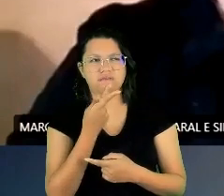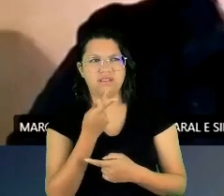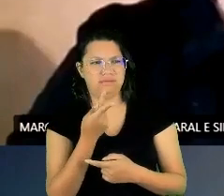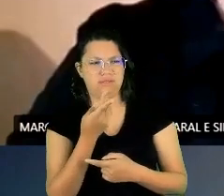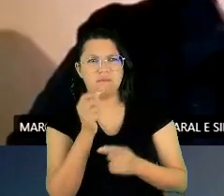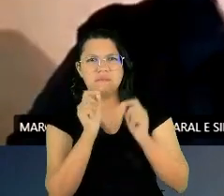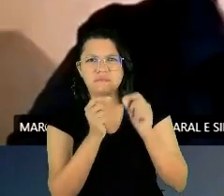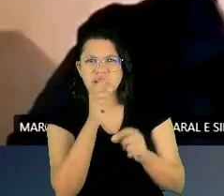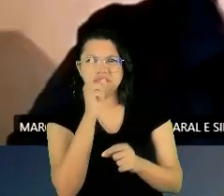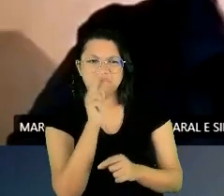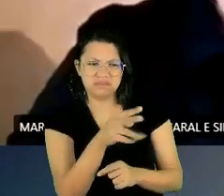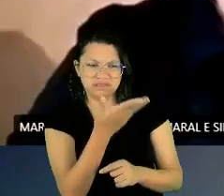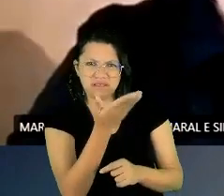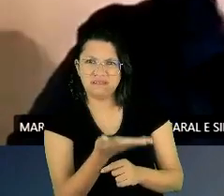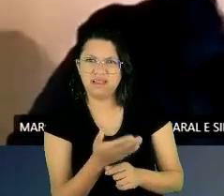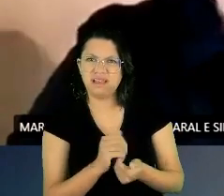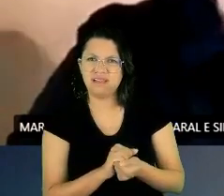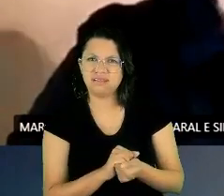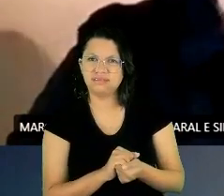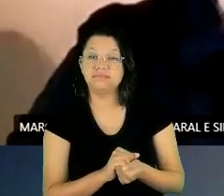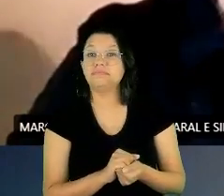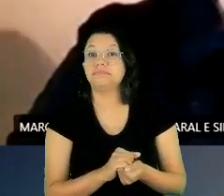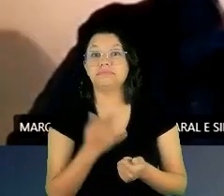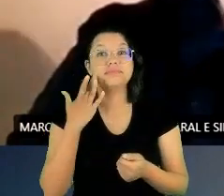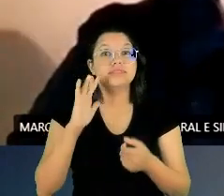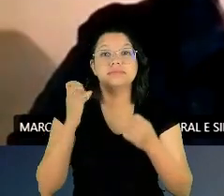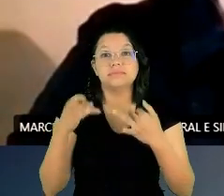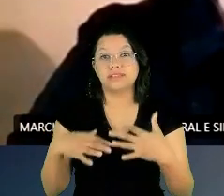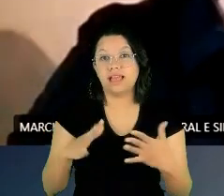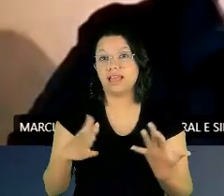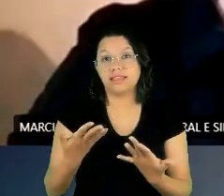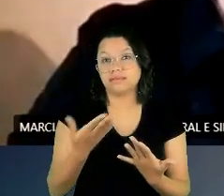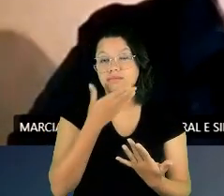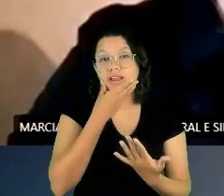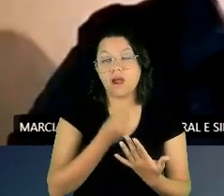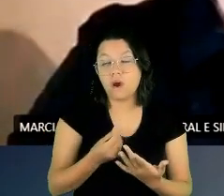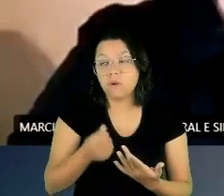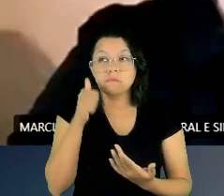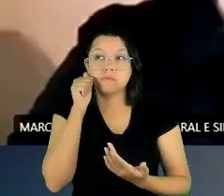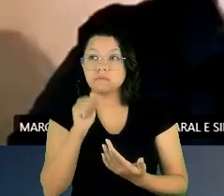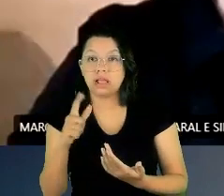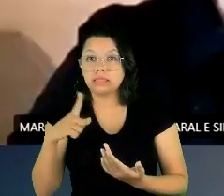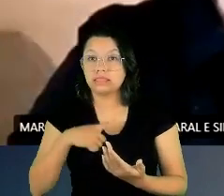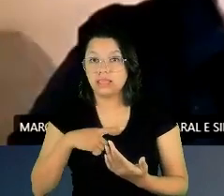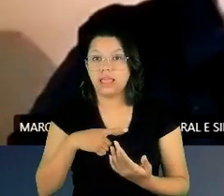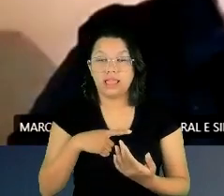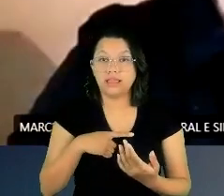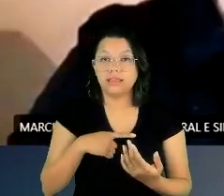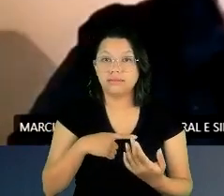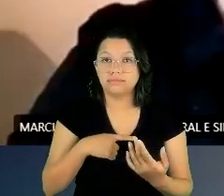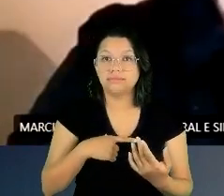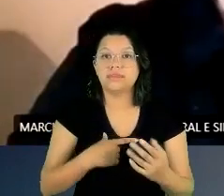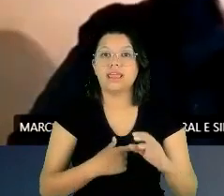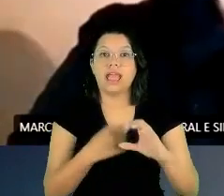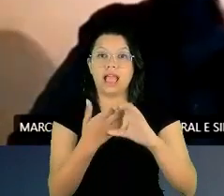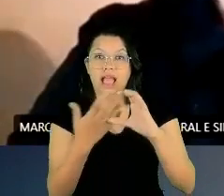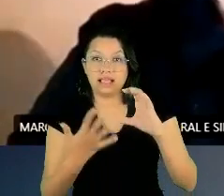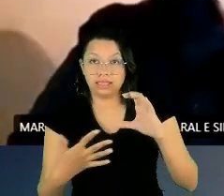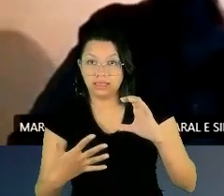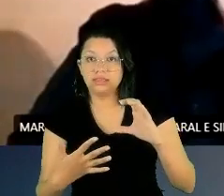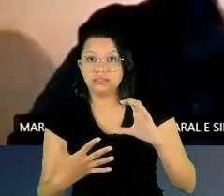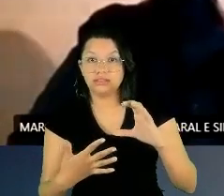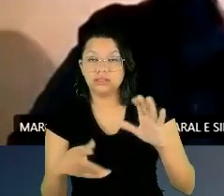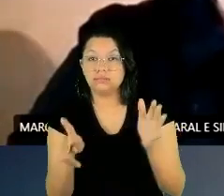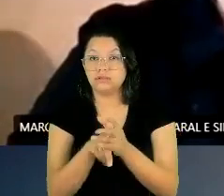cara, né? Eu não sei o que você viu nessa mulher. Então, para homens e mulheres, temos estereótipos nas escolhas, né? Por